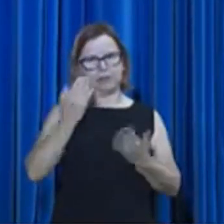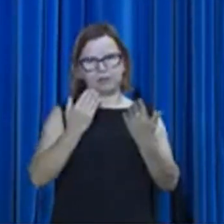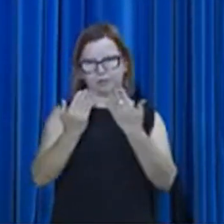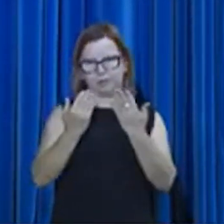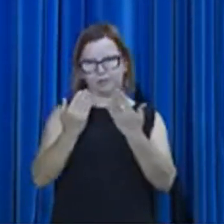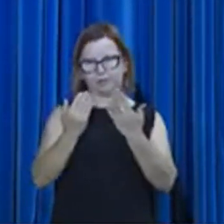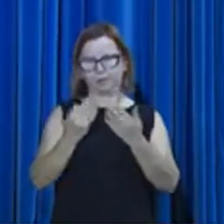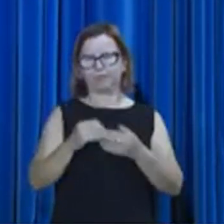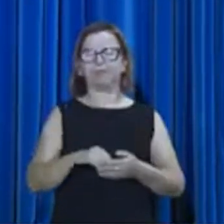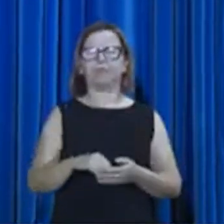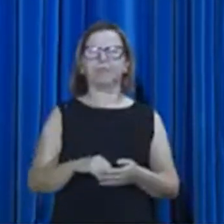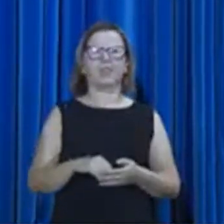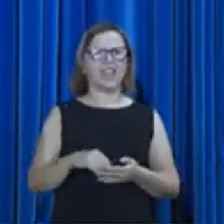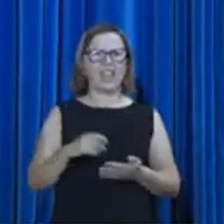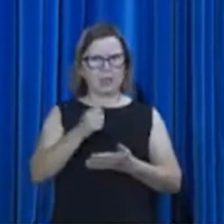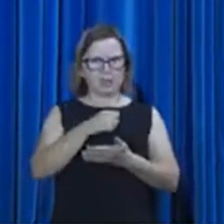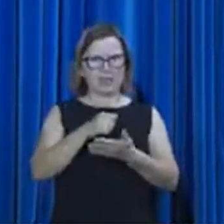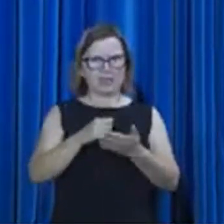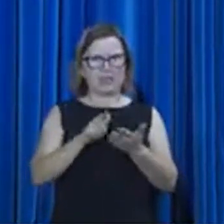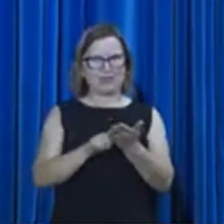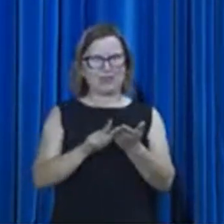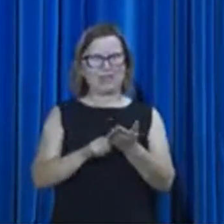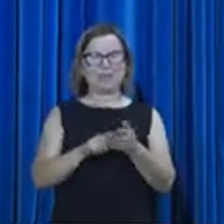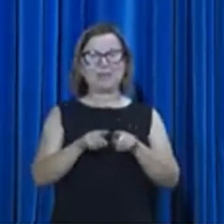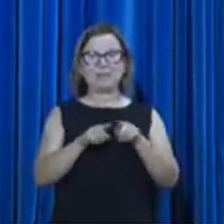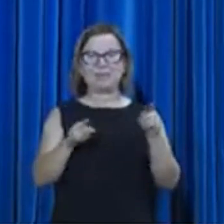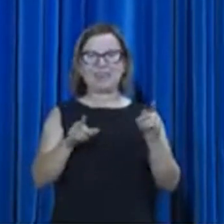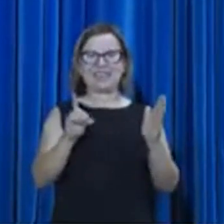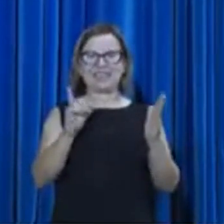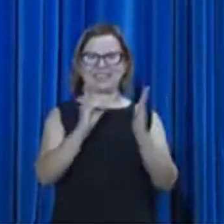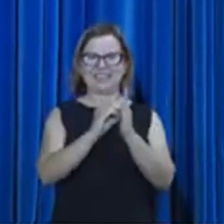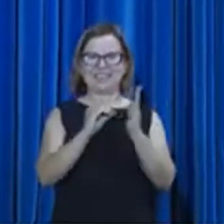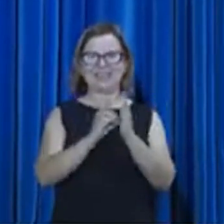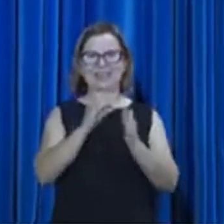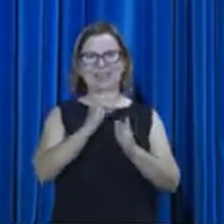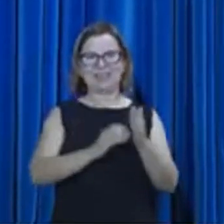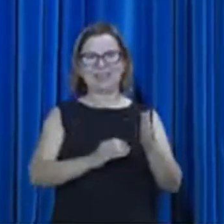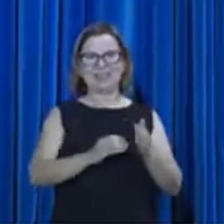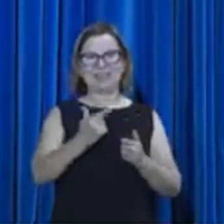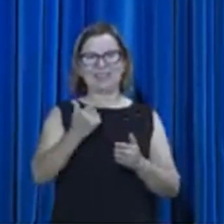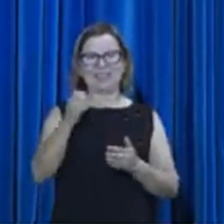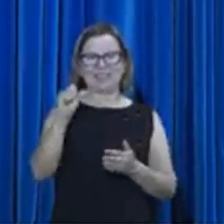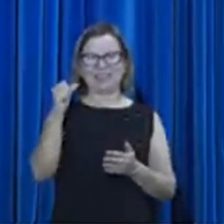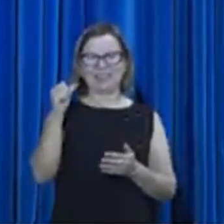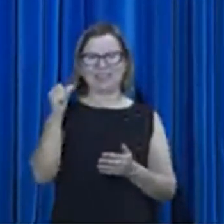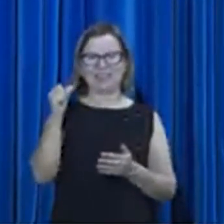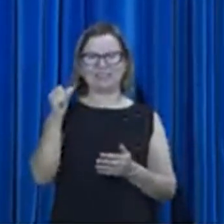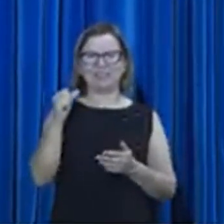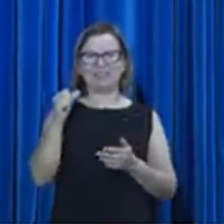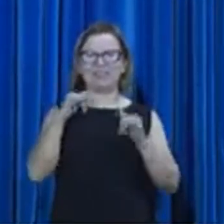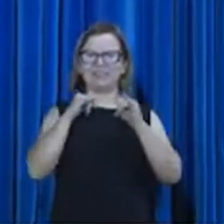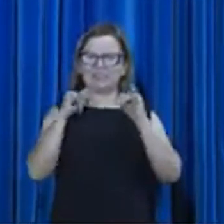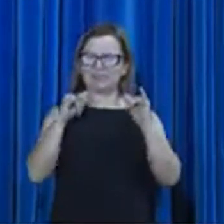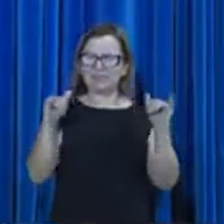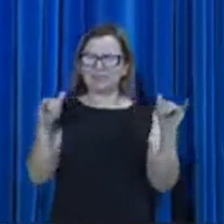no boletim, mas o texto de Deuteronômio, capítulo 28, diz